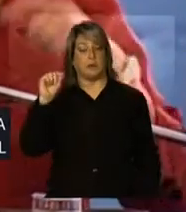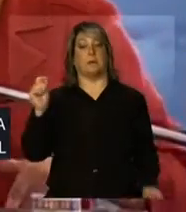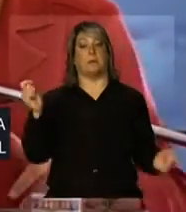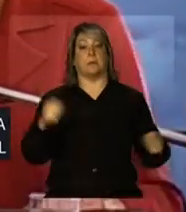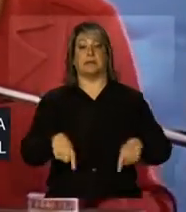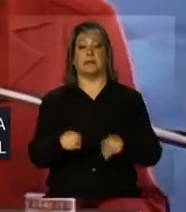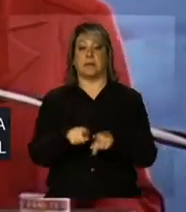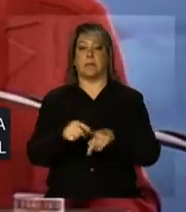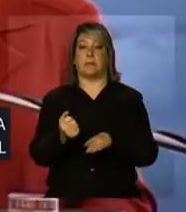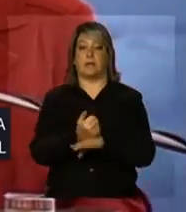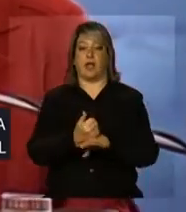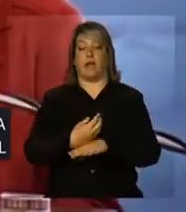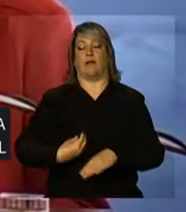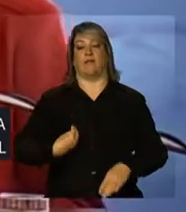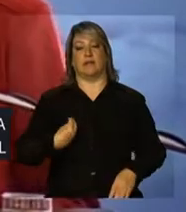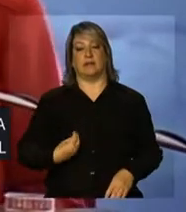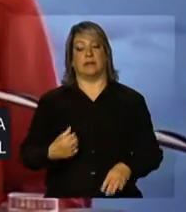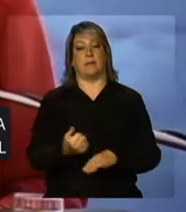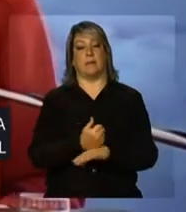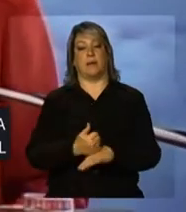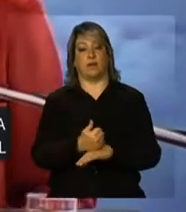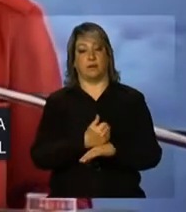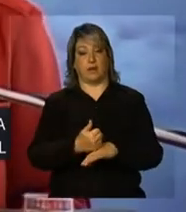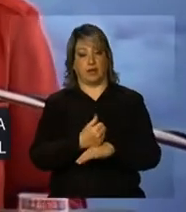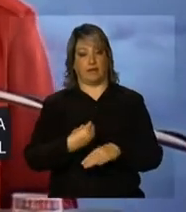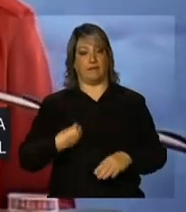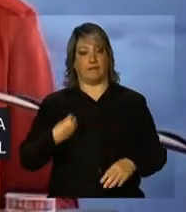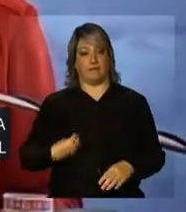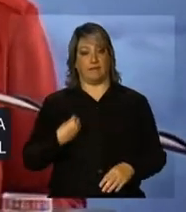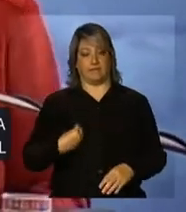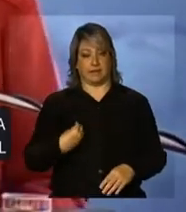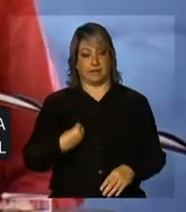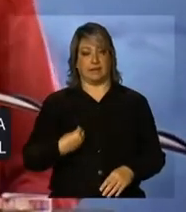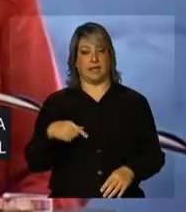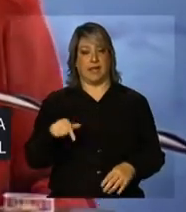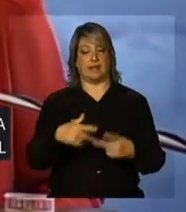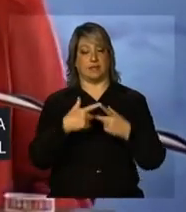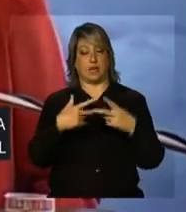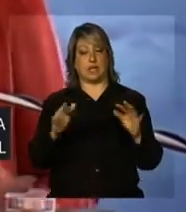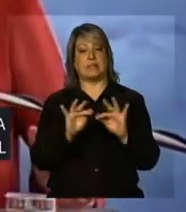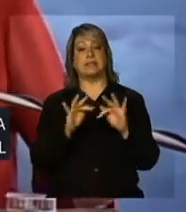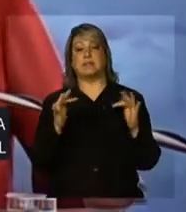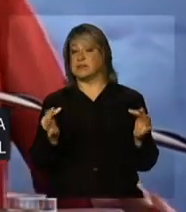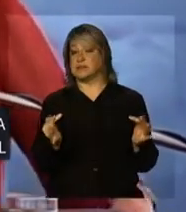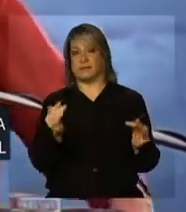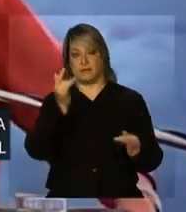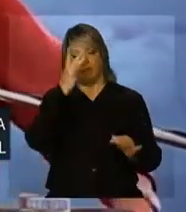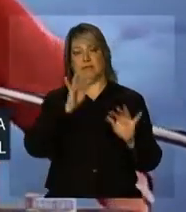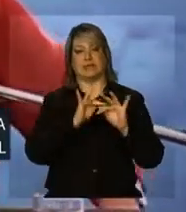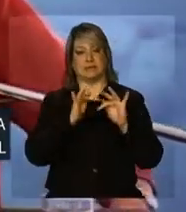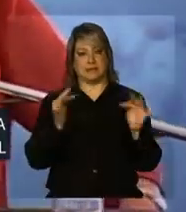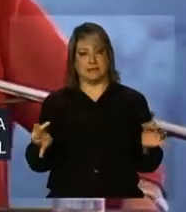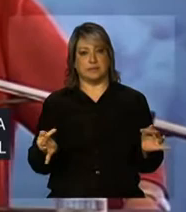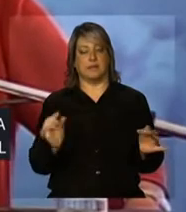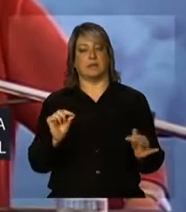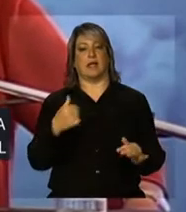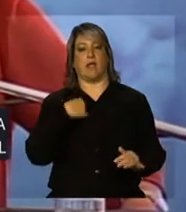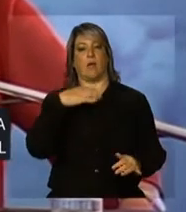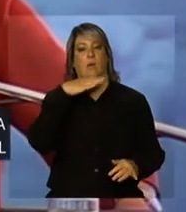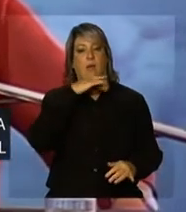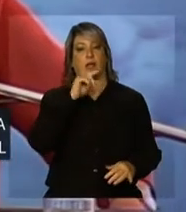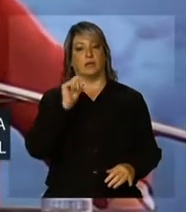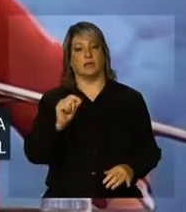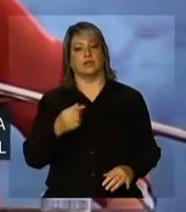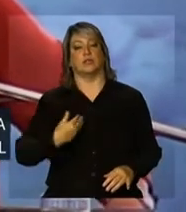também melhorar de vida melhorar de vida essa coisa simples bem sim o que eu